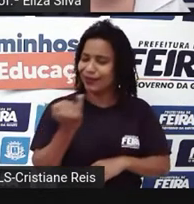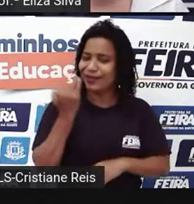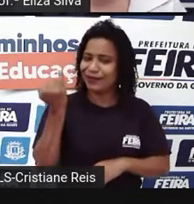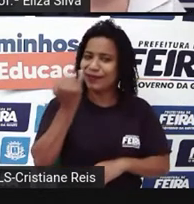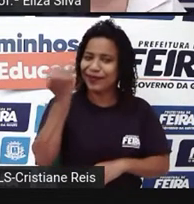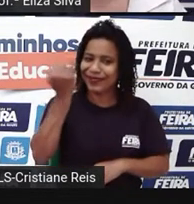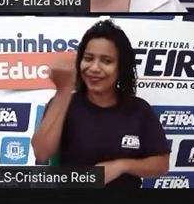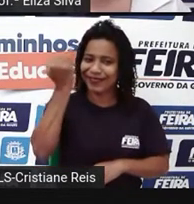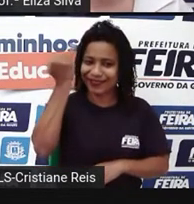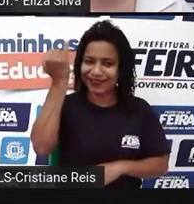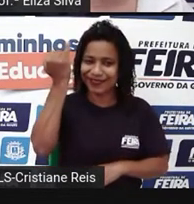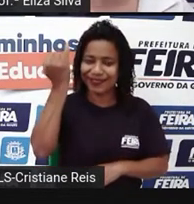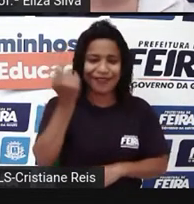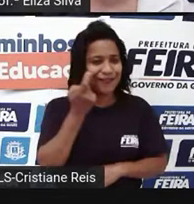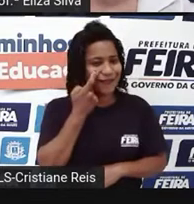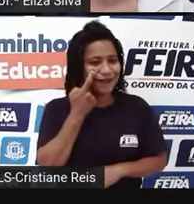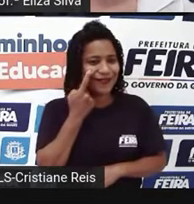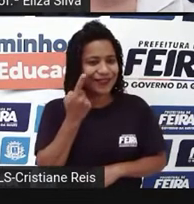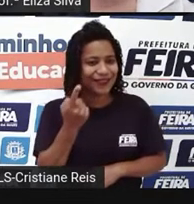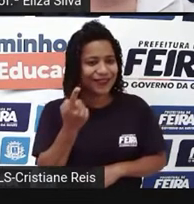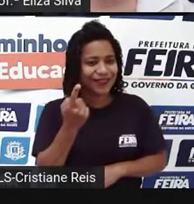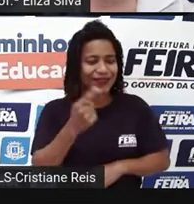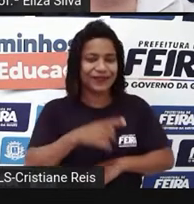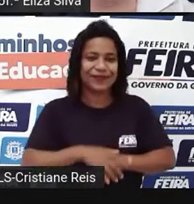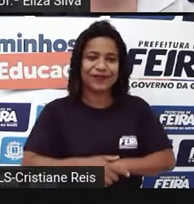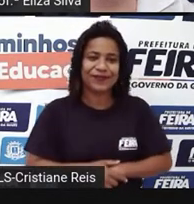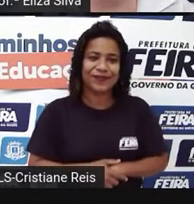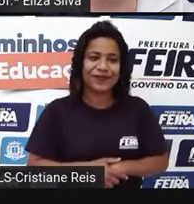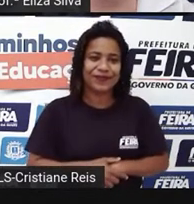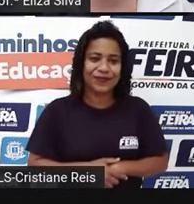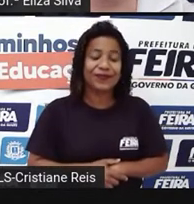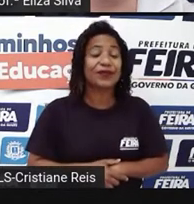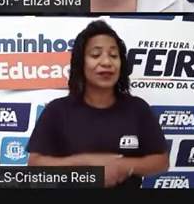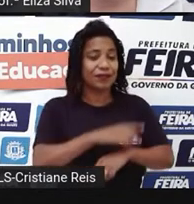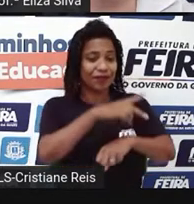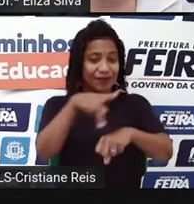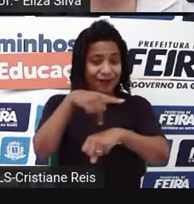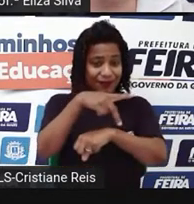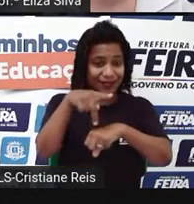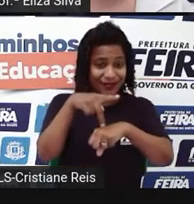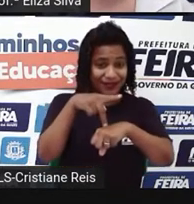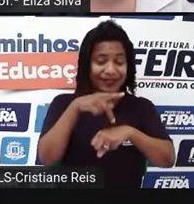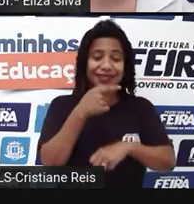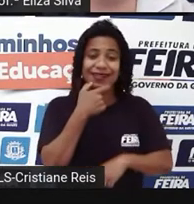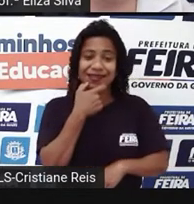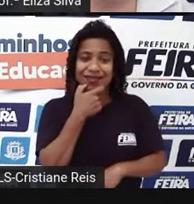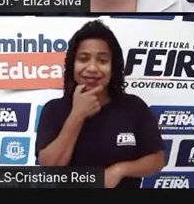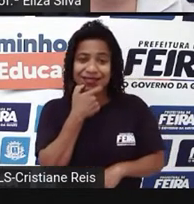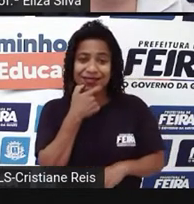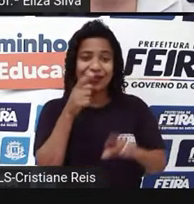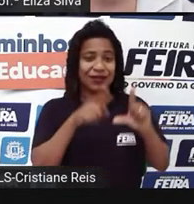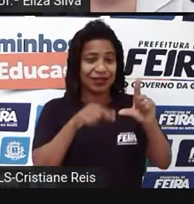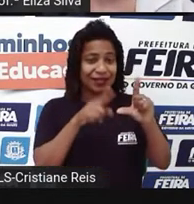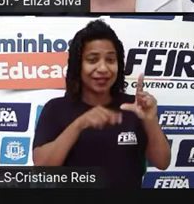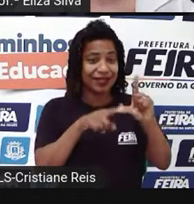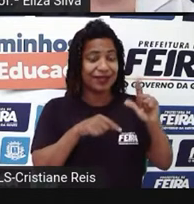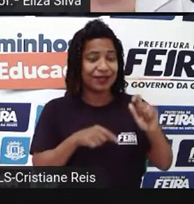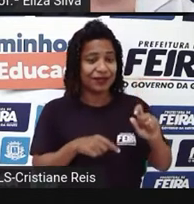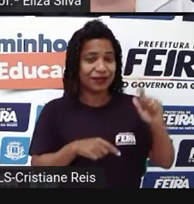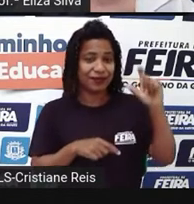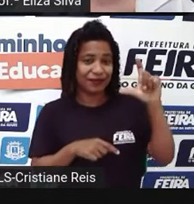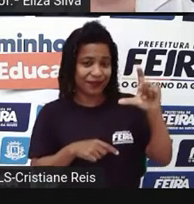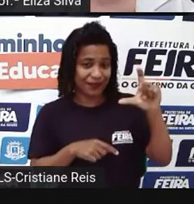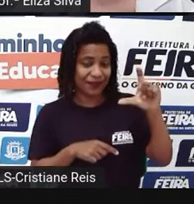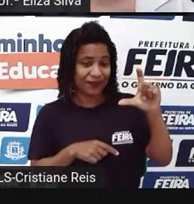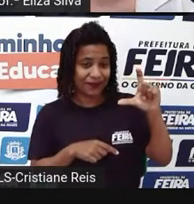eu acho que vocês observaram, é que vejam que eu coloquei o nome dos países em inglês com letra maiúscula e os nomes